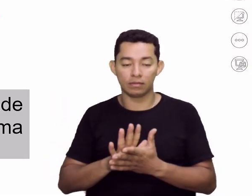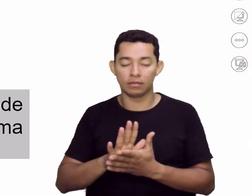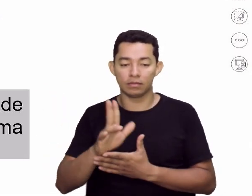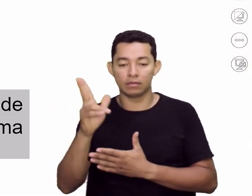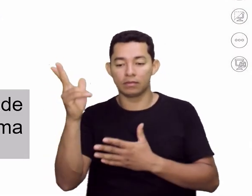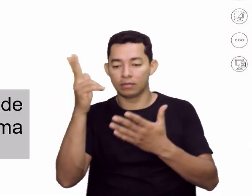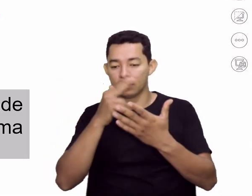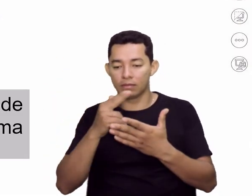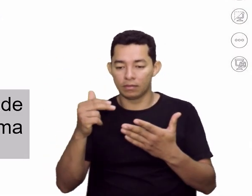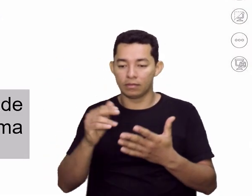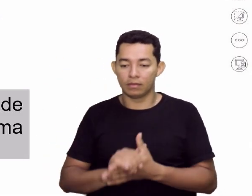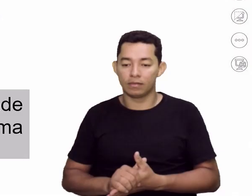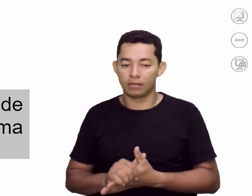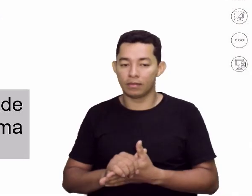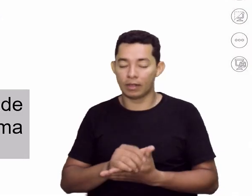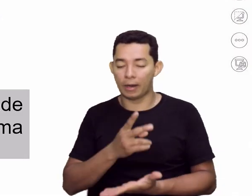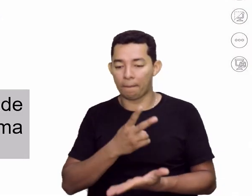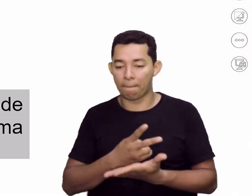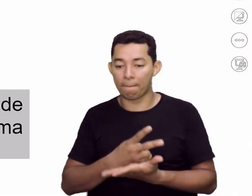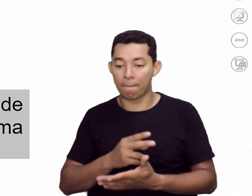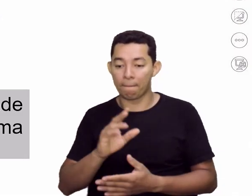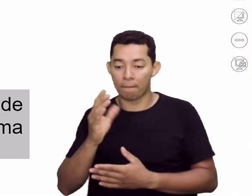figuras, né? Que, ao mesmo tempo,